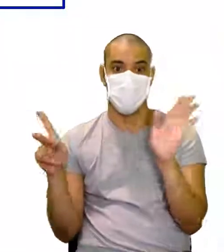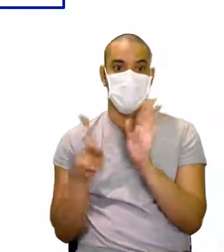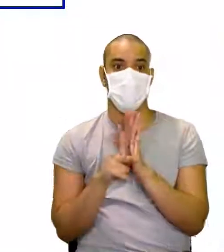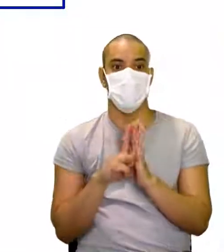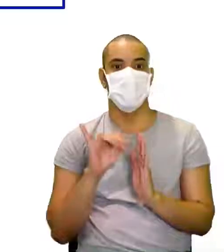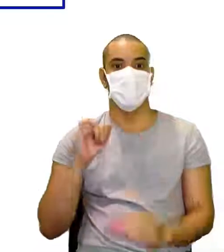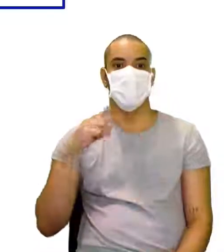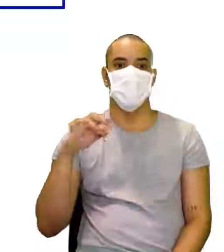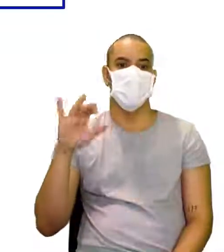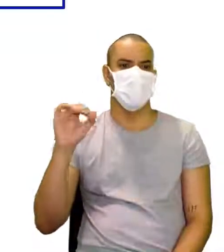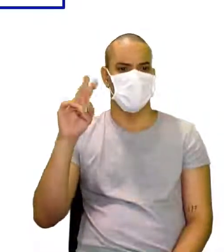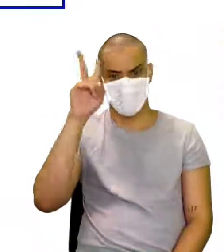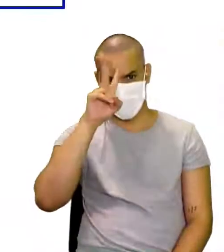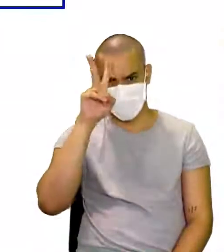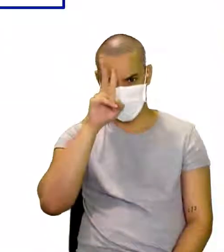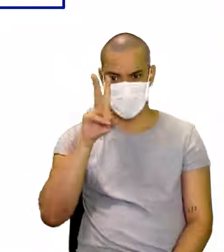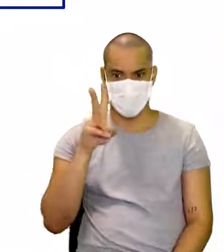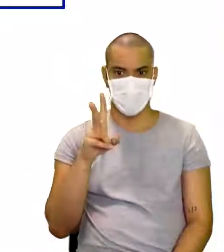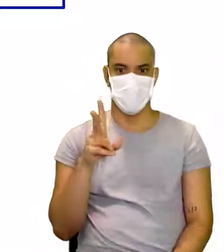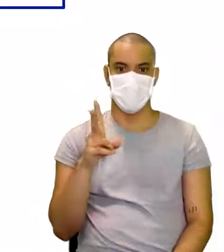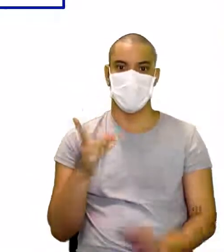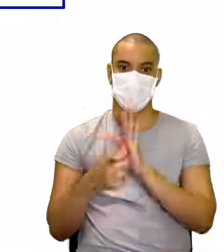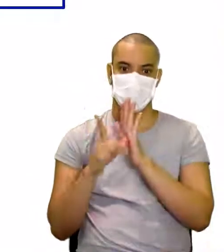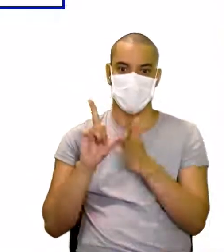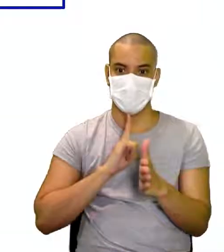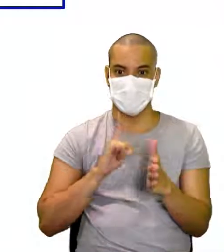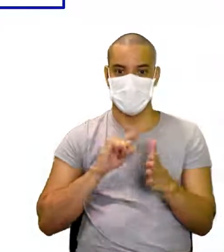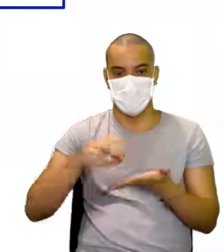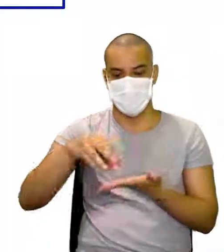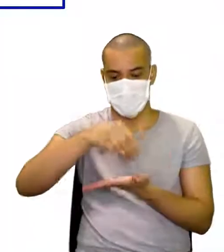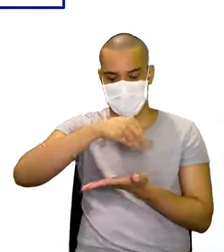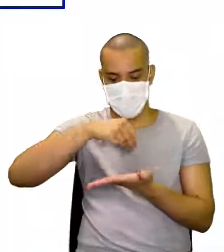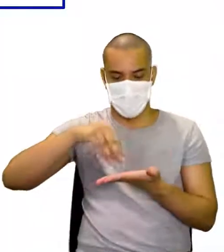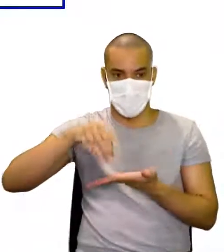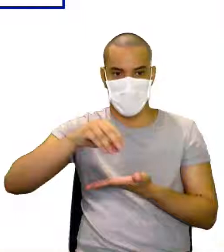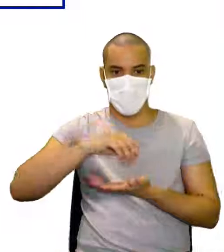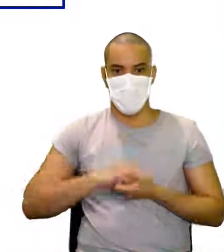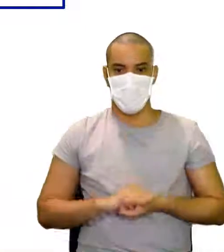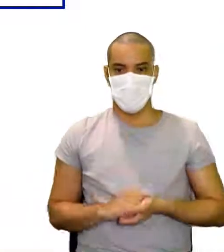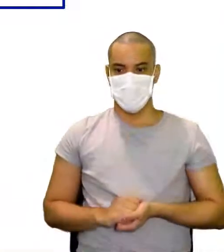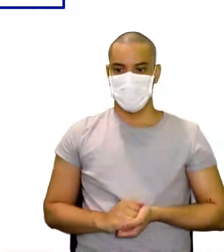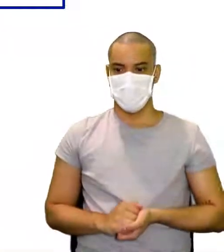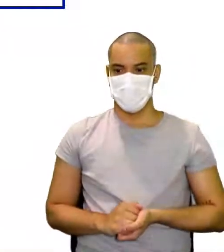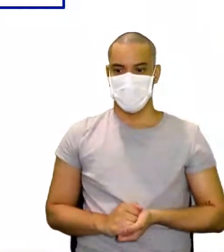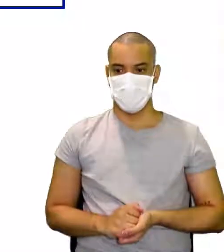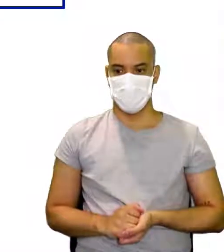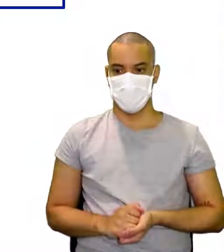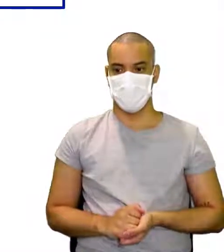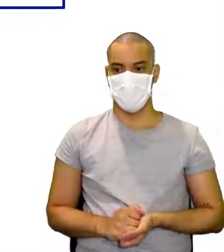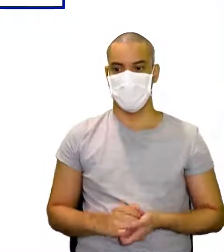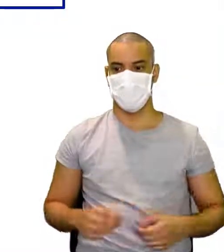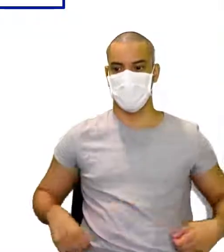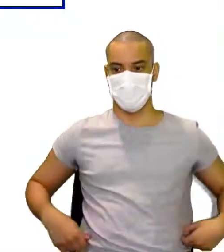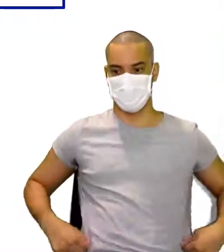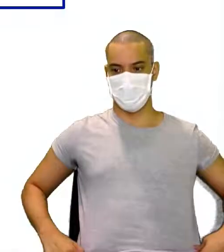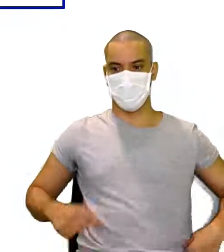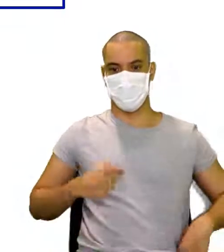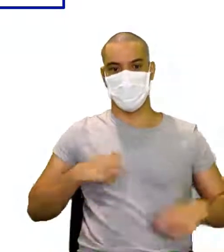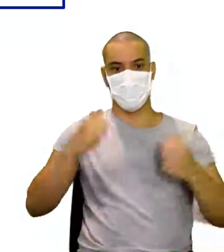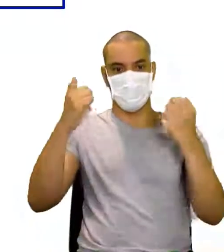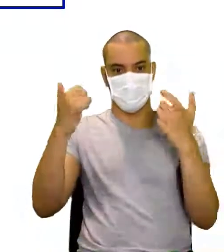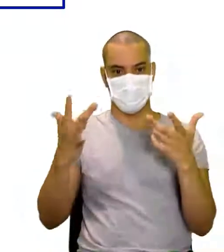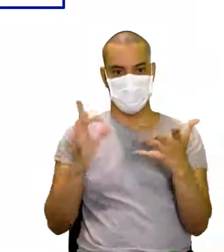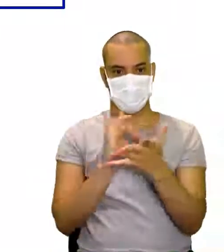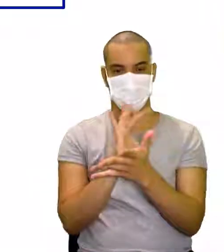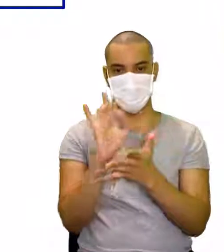Quem lembra daquelas linhazinhas que estavam formando o desenho? A gente pode dizer que, olha só, cada ponta da extremidade daquela linhazinha,